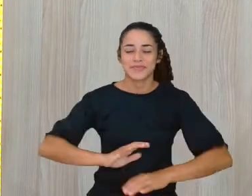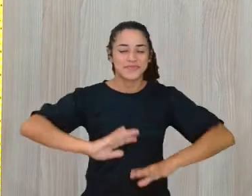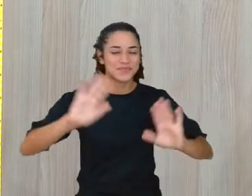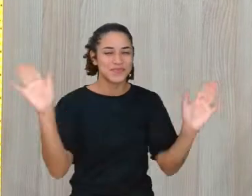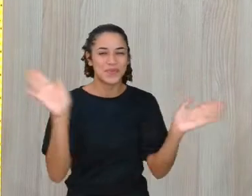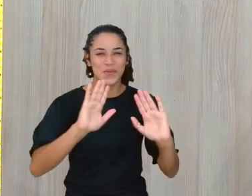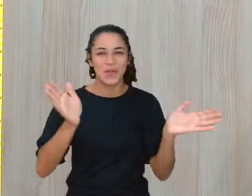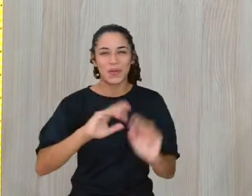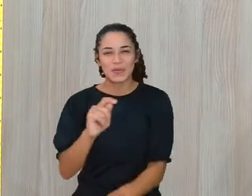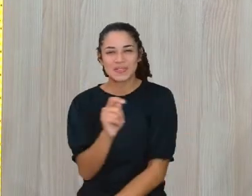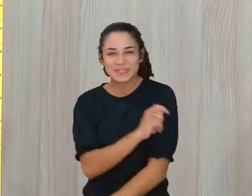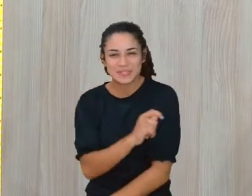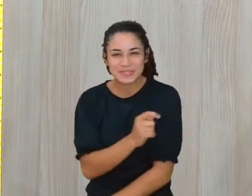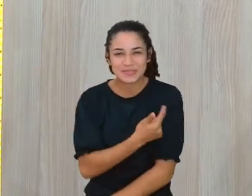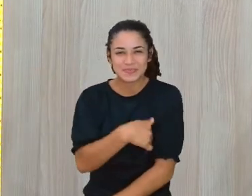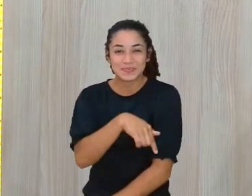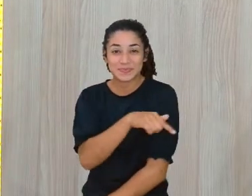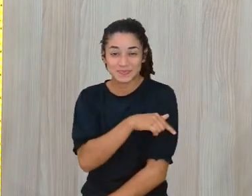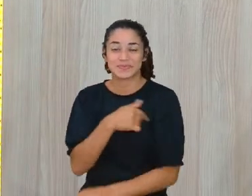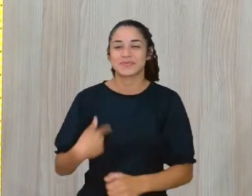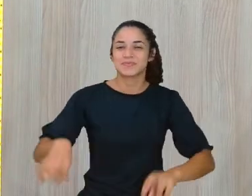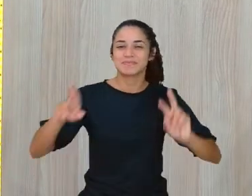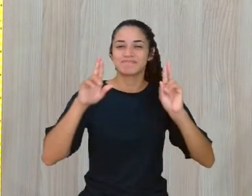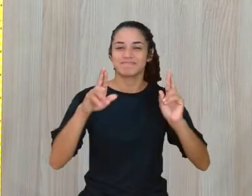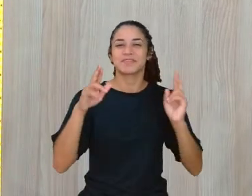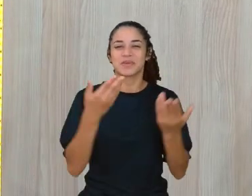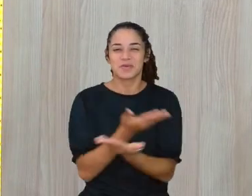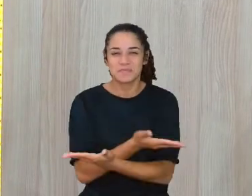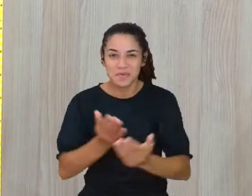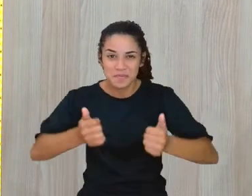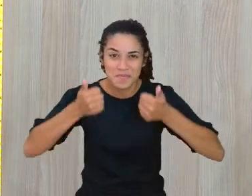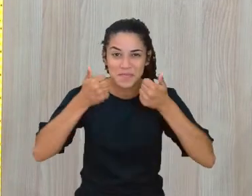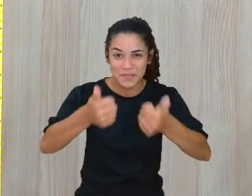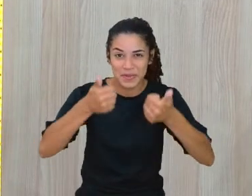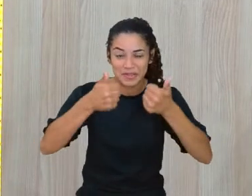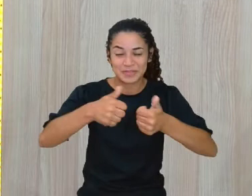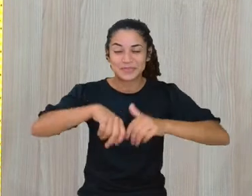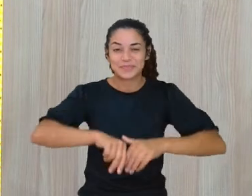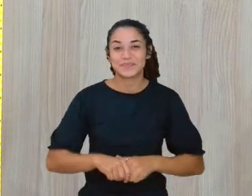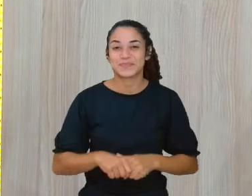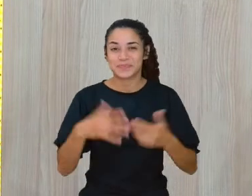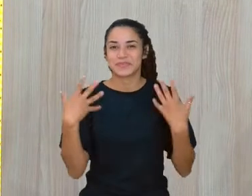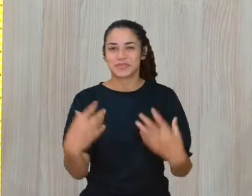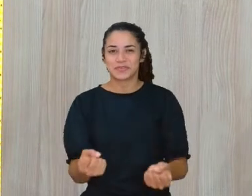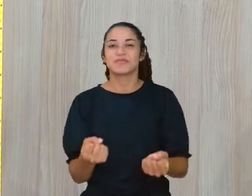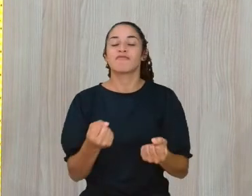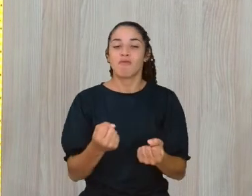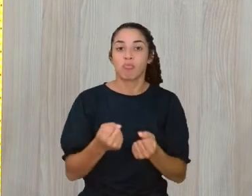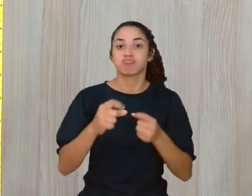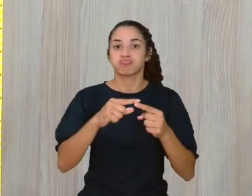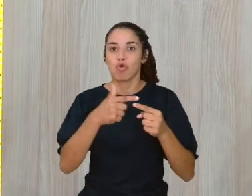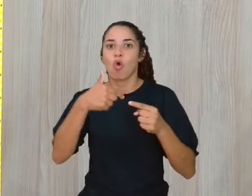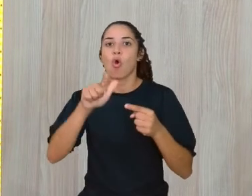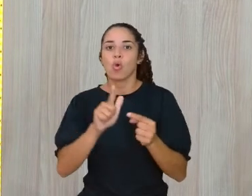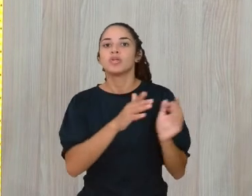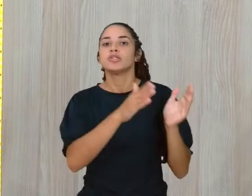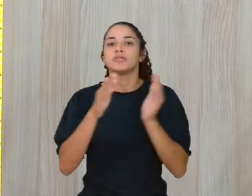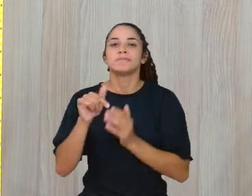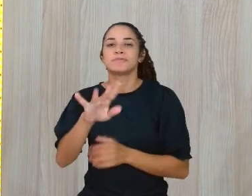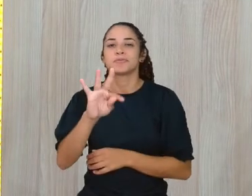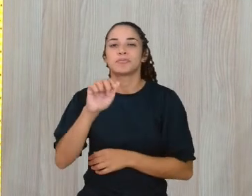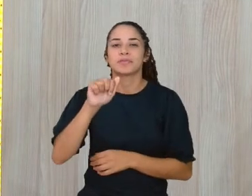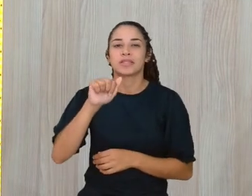Olá, estudantes do 7º ano. Espero que todos e todas estejam bem. Vamos para a nossa nova etapa com a professora